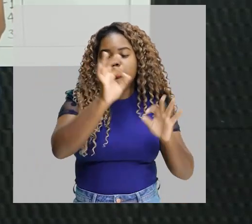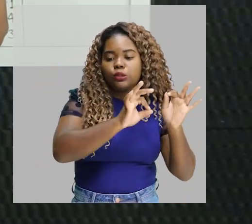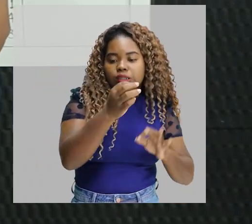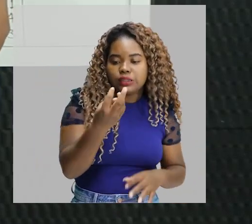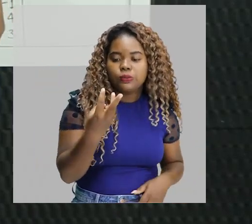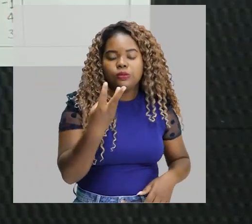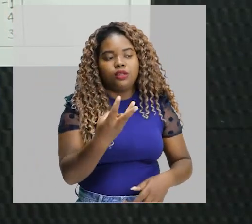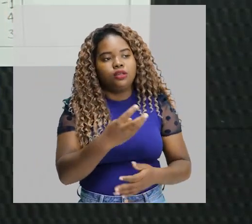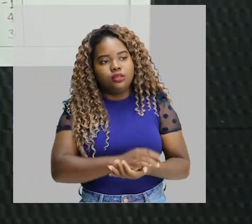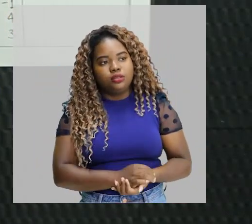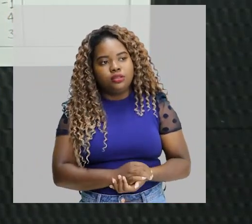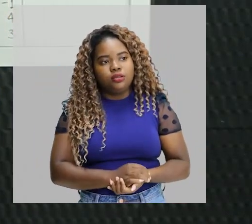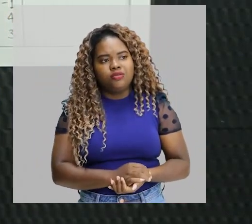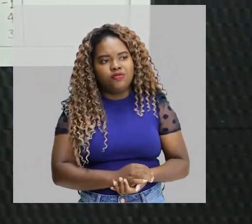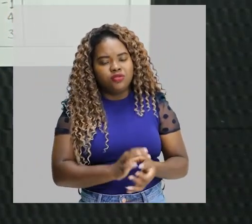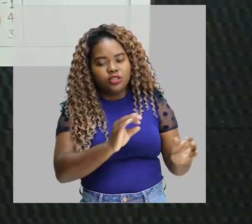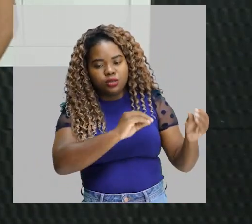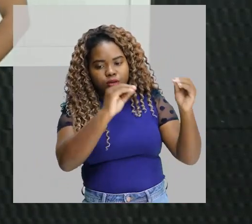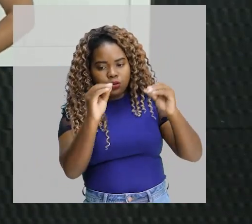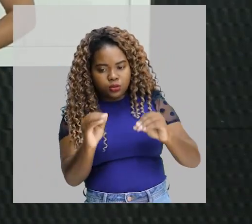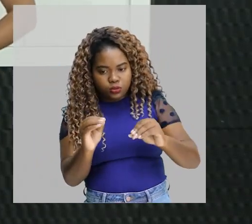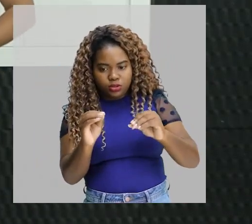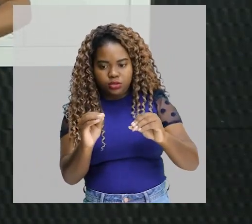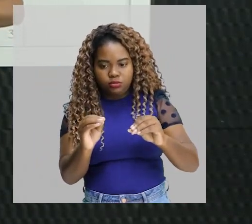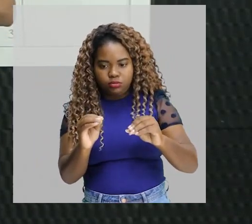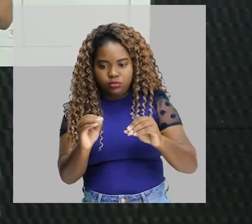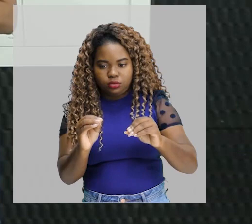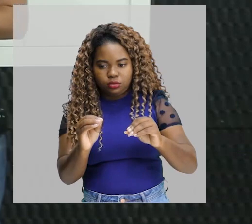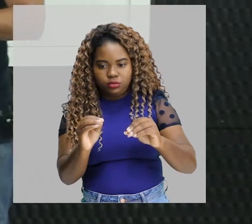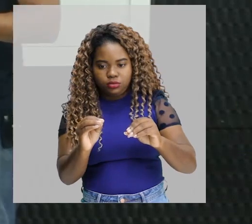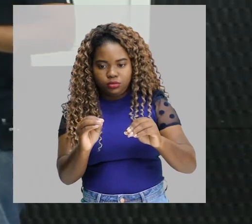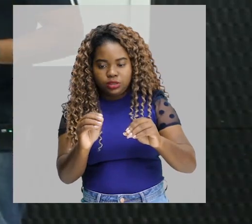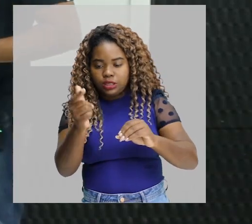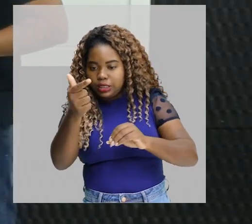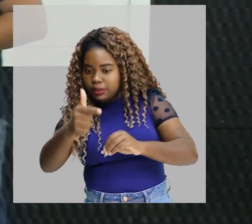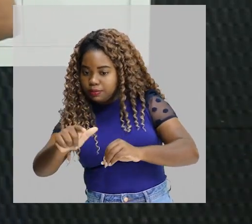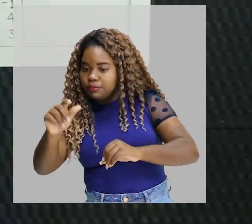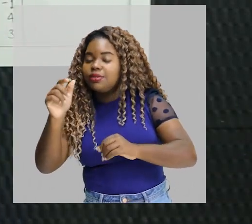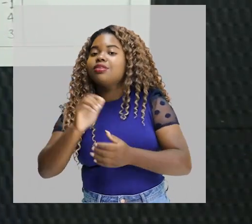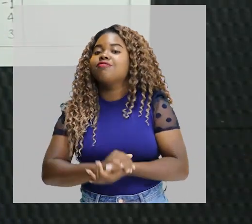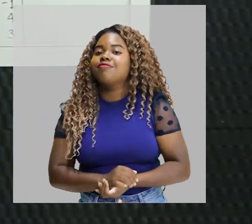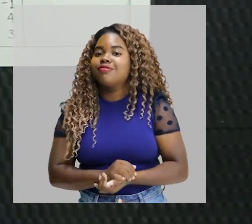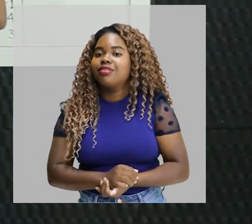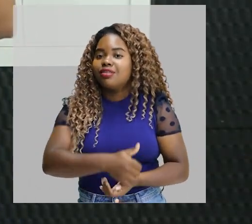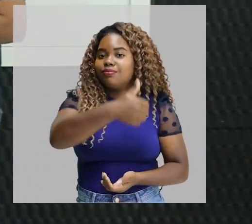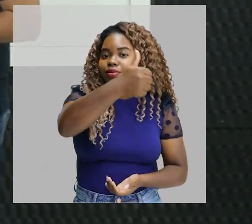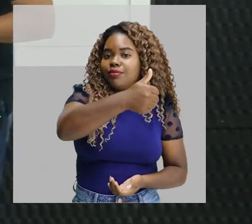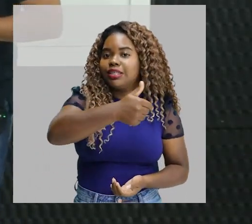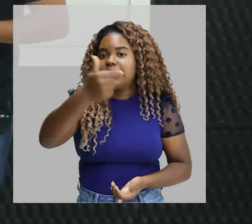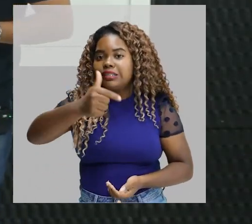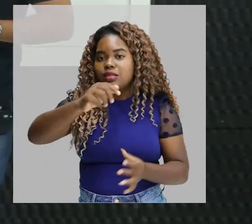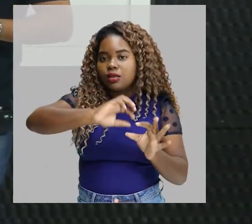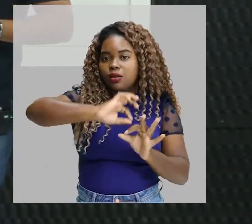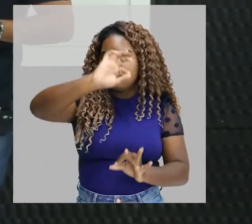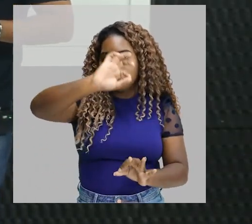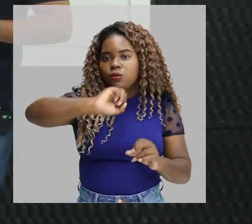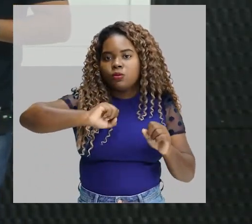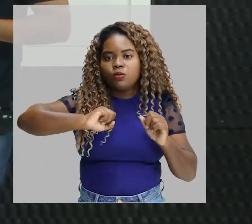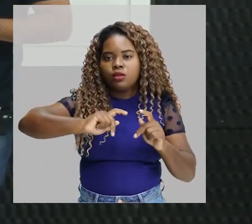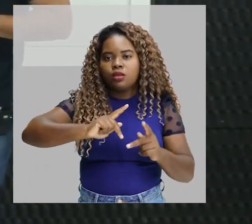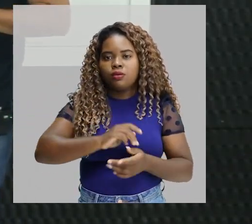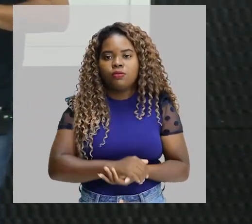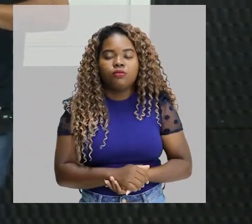é que você escreva matriz de ordem 3 e faça repetição da primeira e da segunda coluna